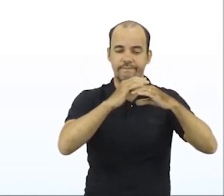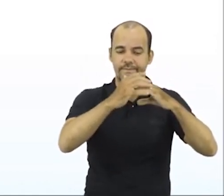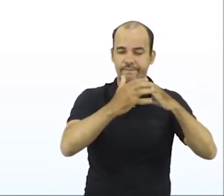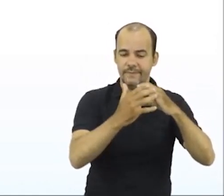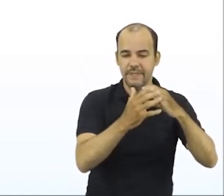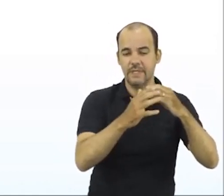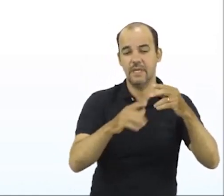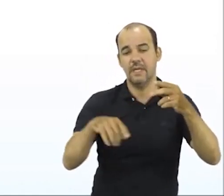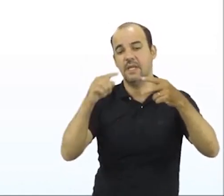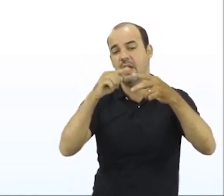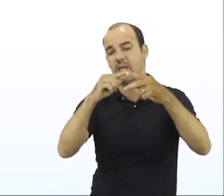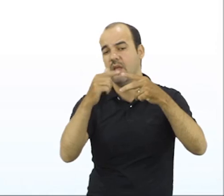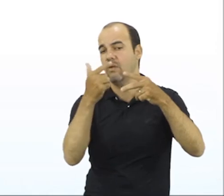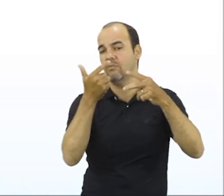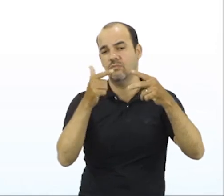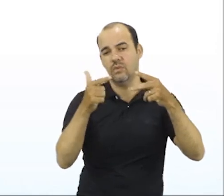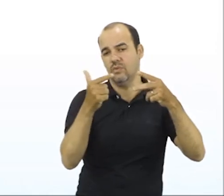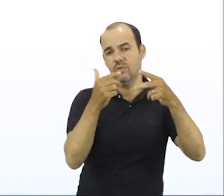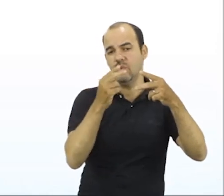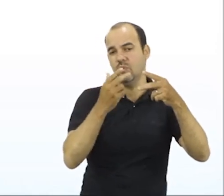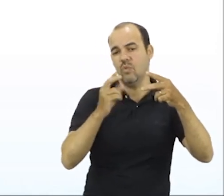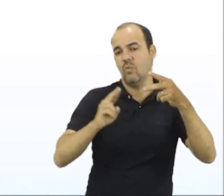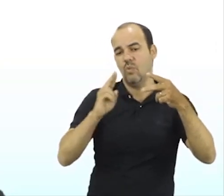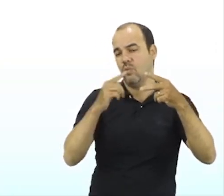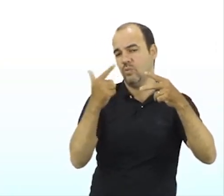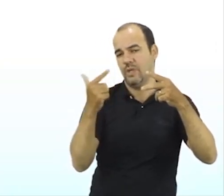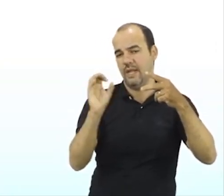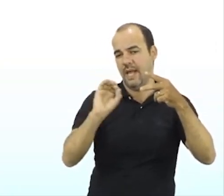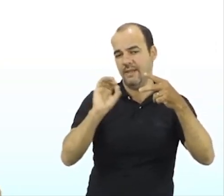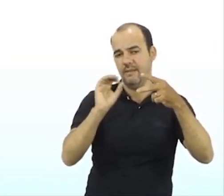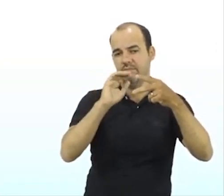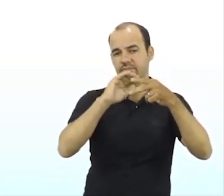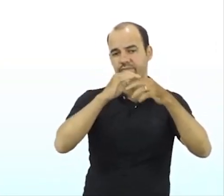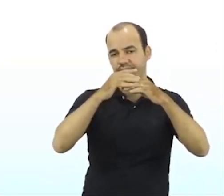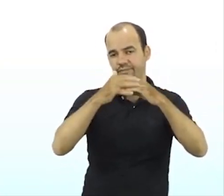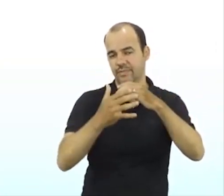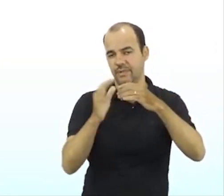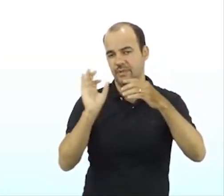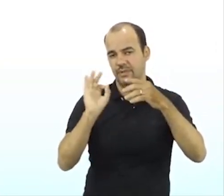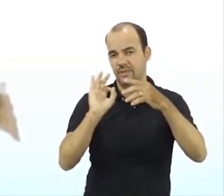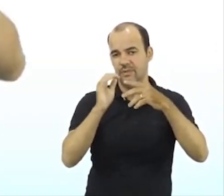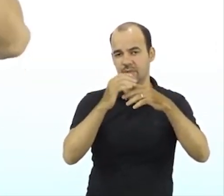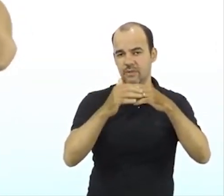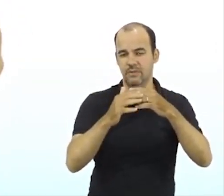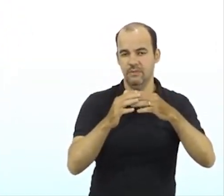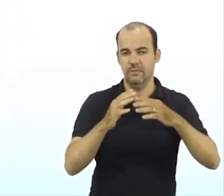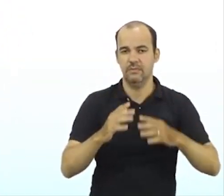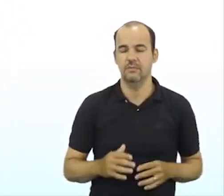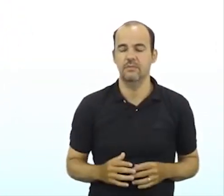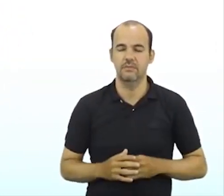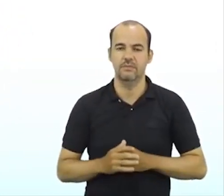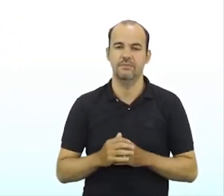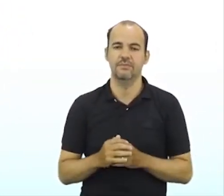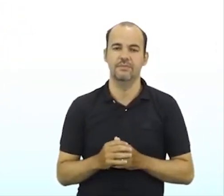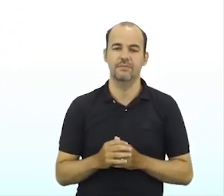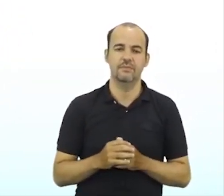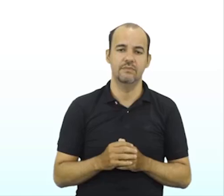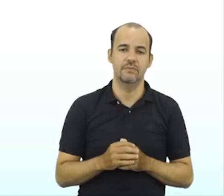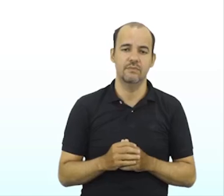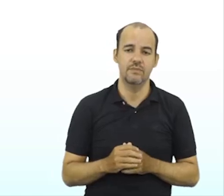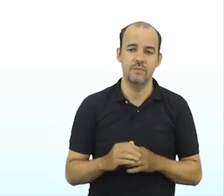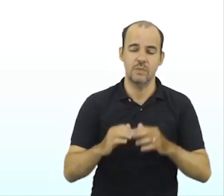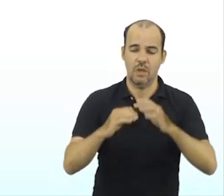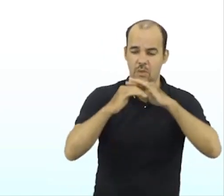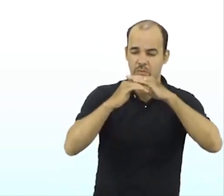Concentração. E uma coisa, tá? Léo, puxa para mim. Vê, a gente vai fazer assim, preste atenção para a gente organizar as ideias.